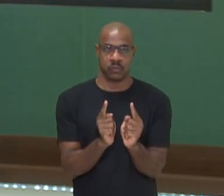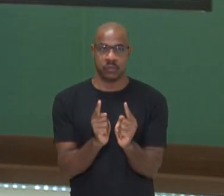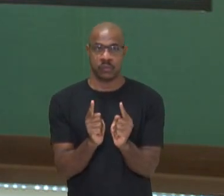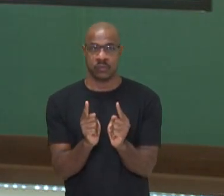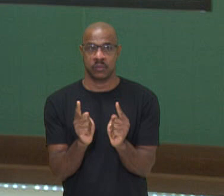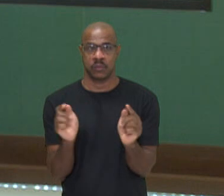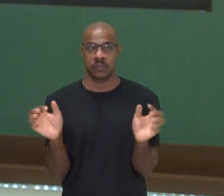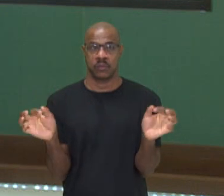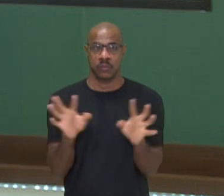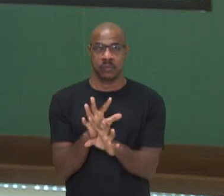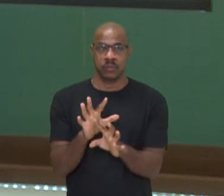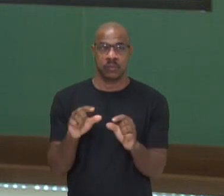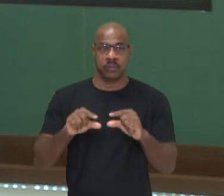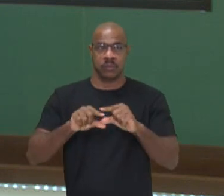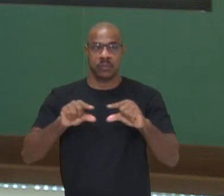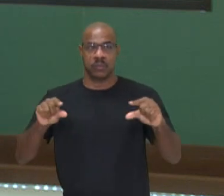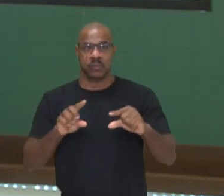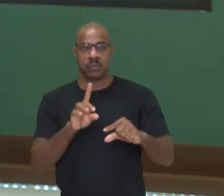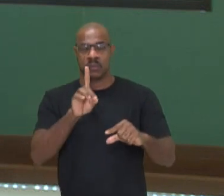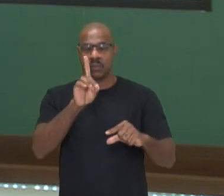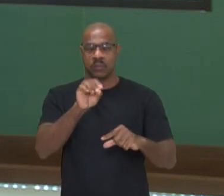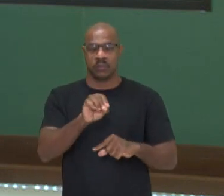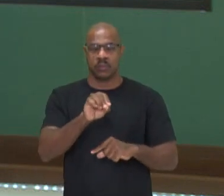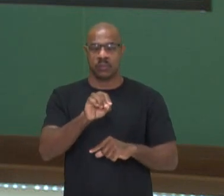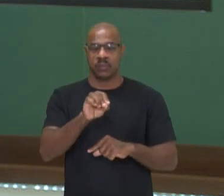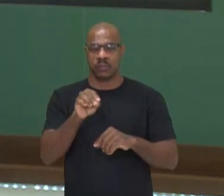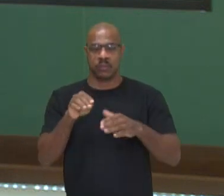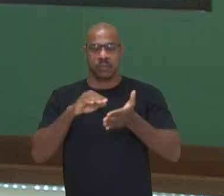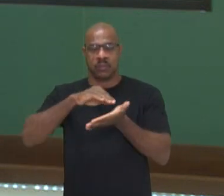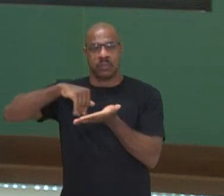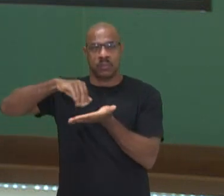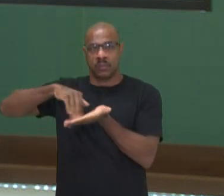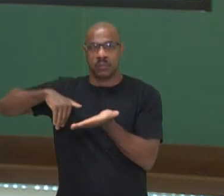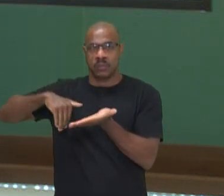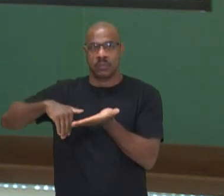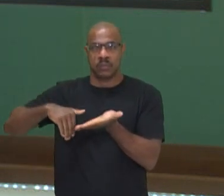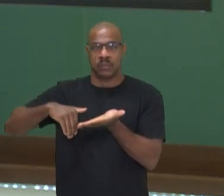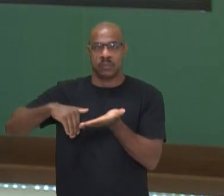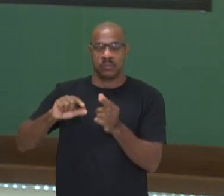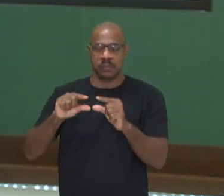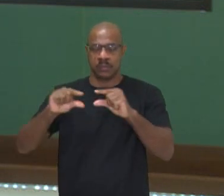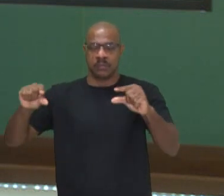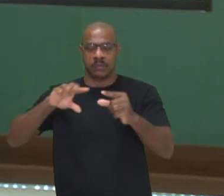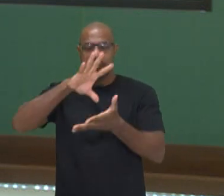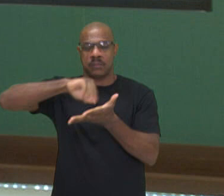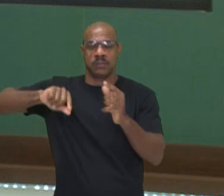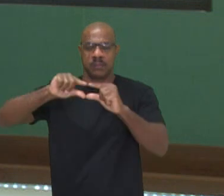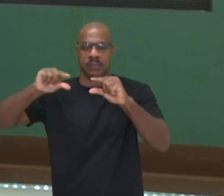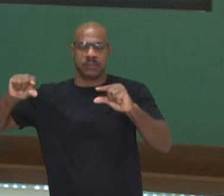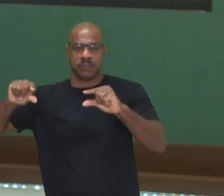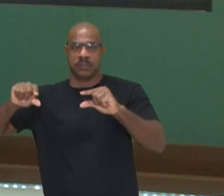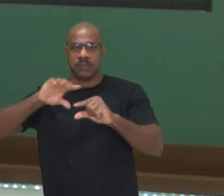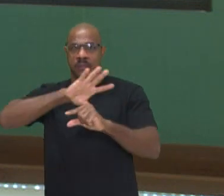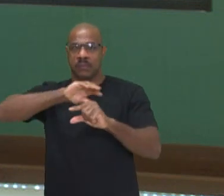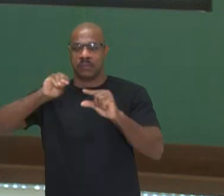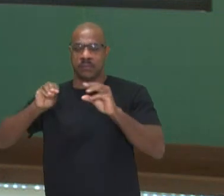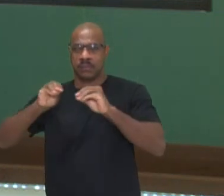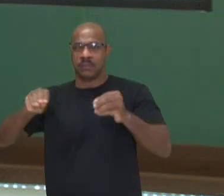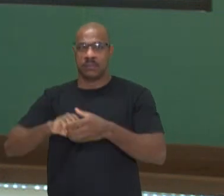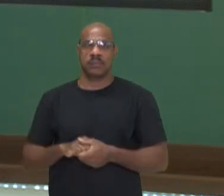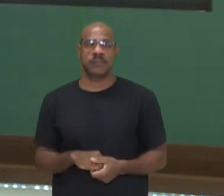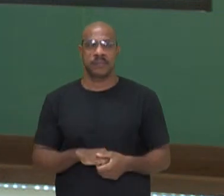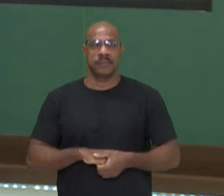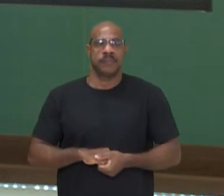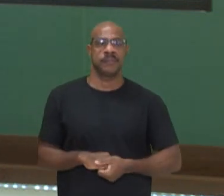você tira o do fora e repete o resto da frase. Yes, I like to study English. Negativa, no, I